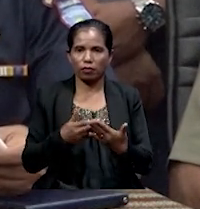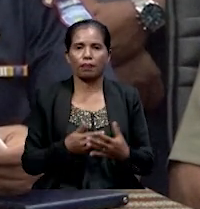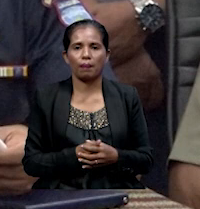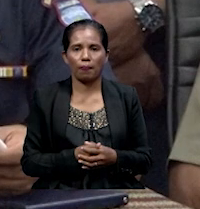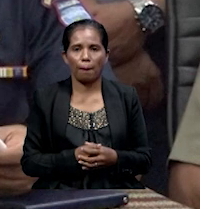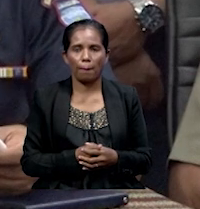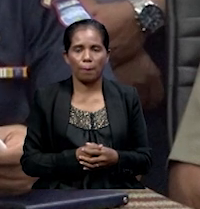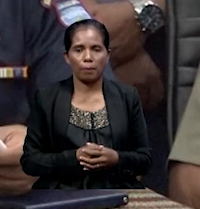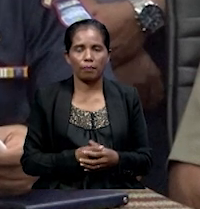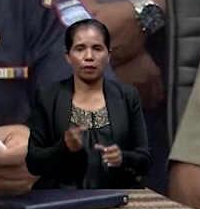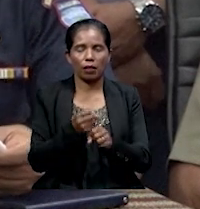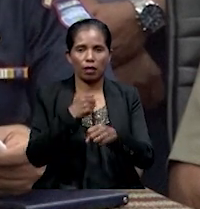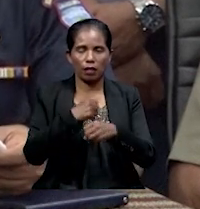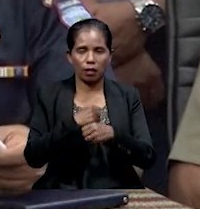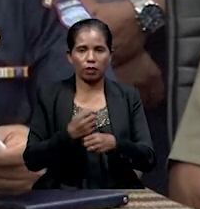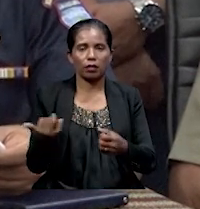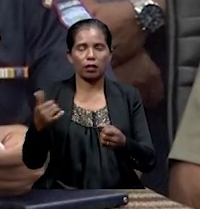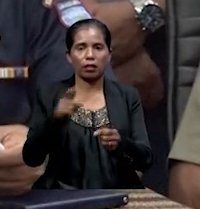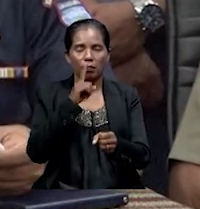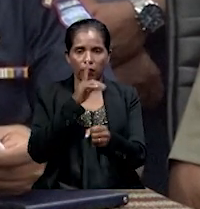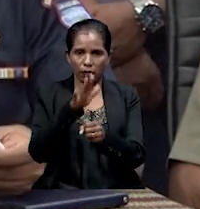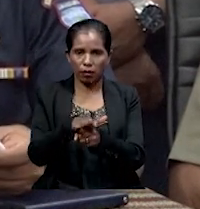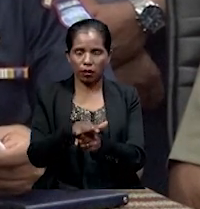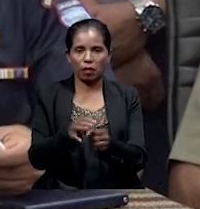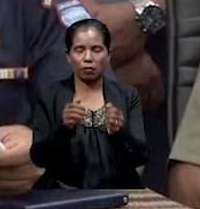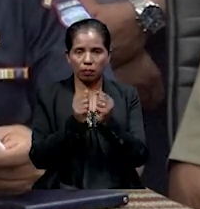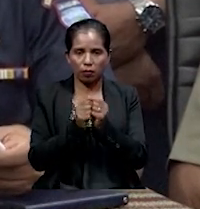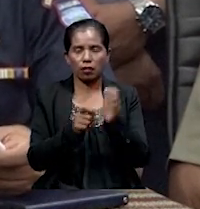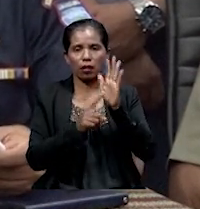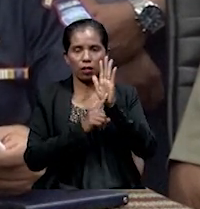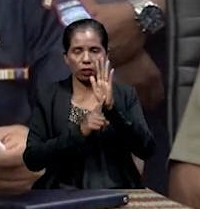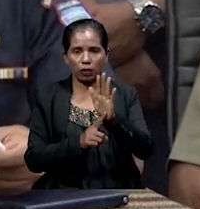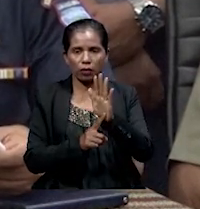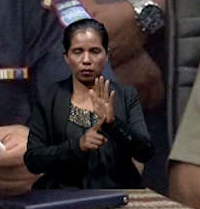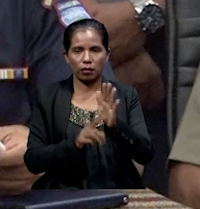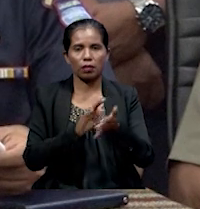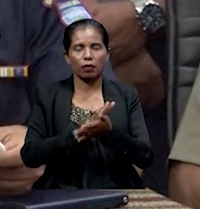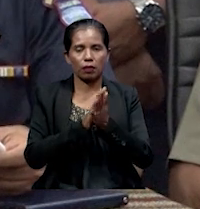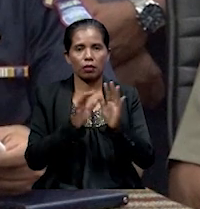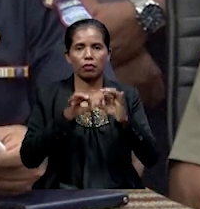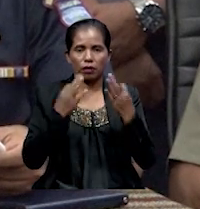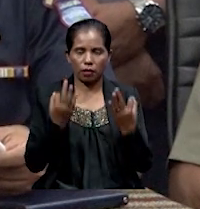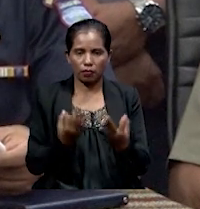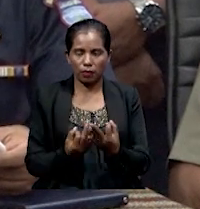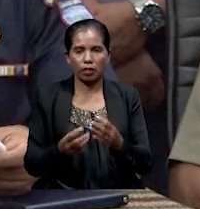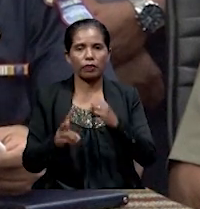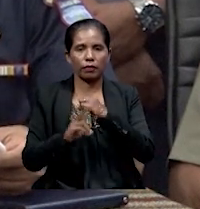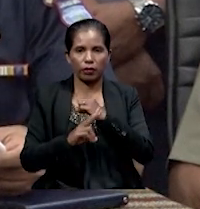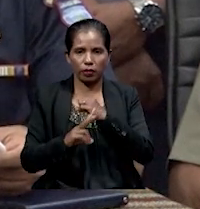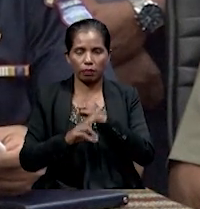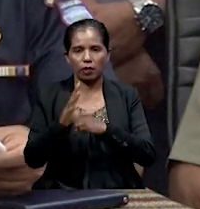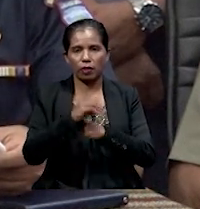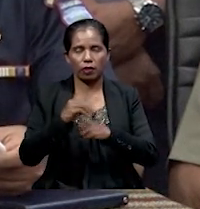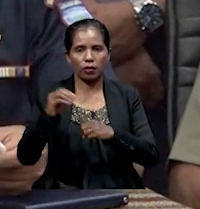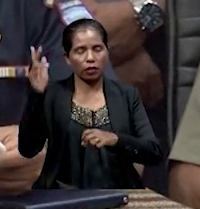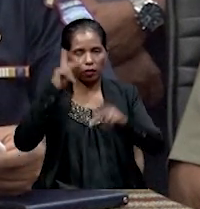nebe realiza ser ne compromisso, hamutu, ou de hato sentido solidariedade ba família, vítima, e a